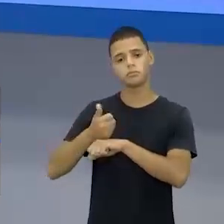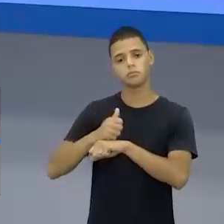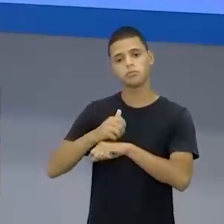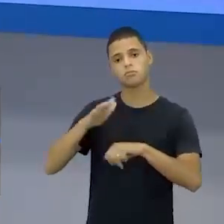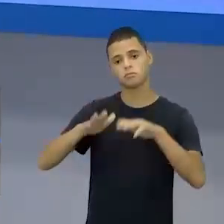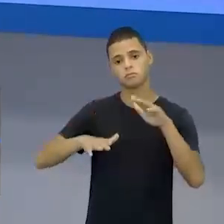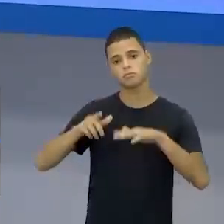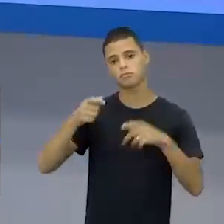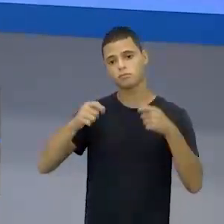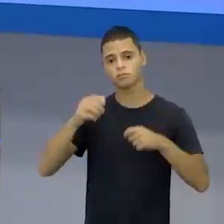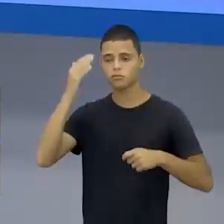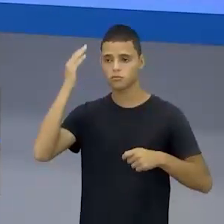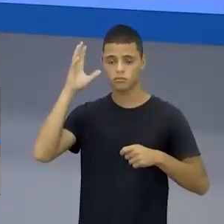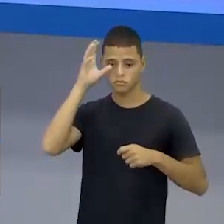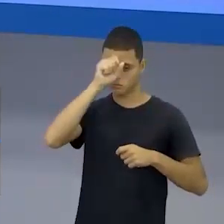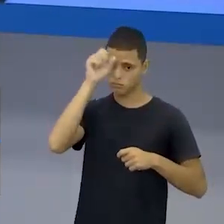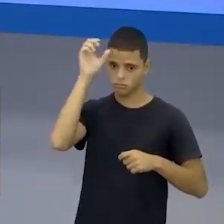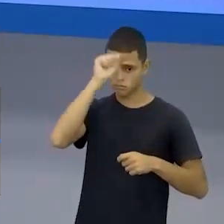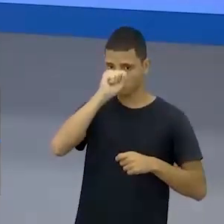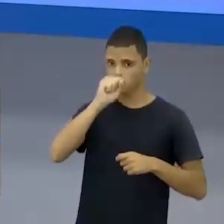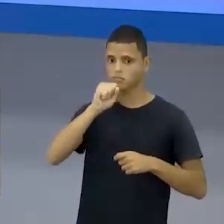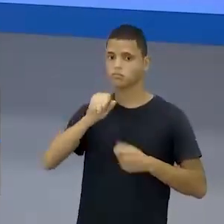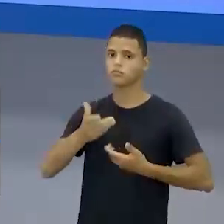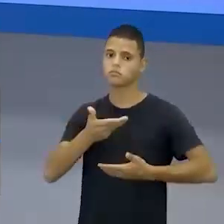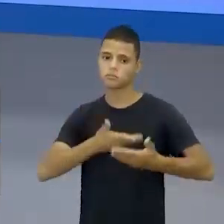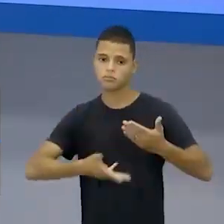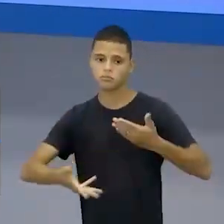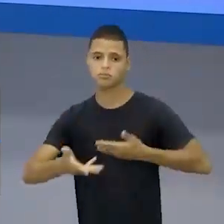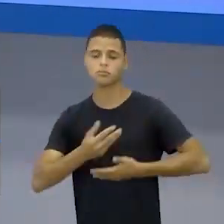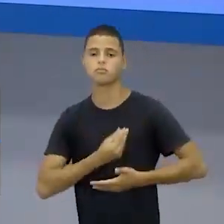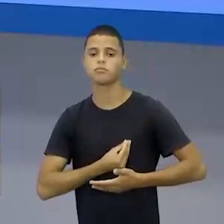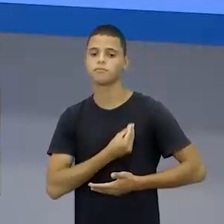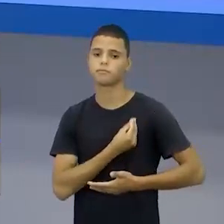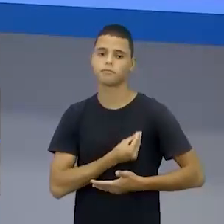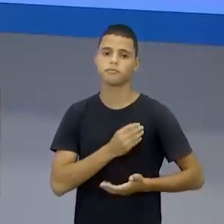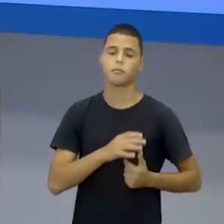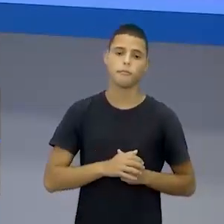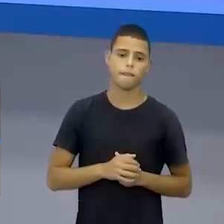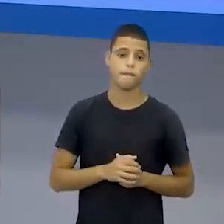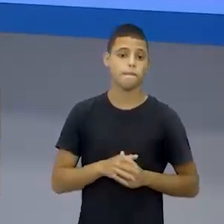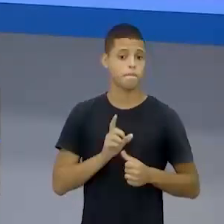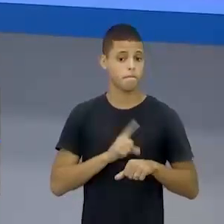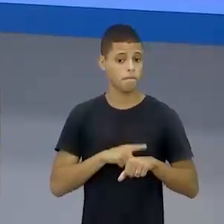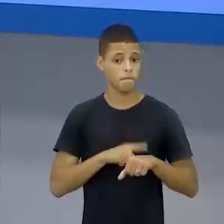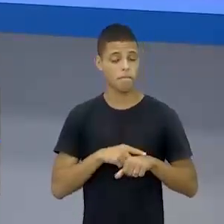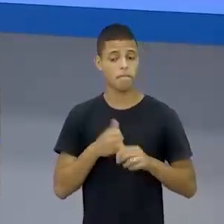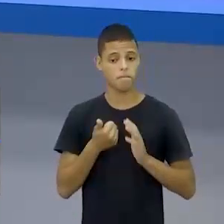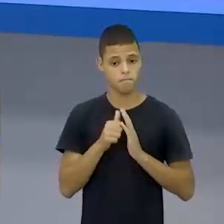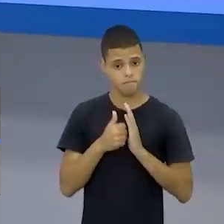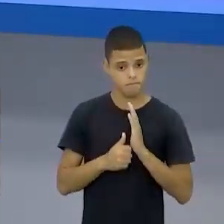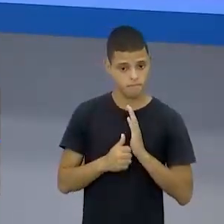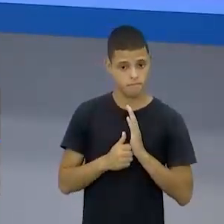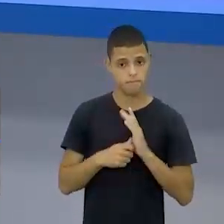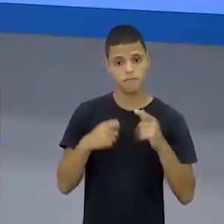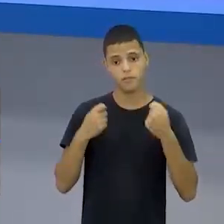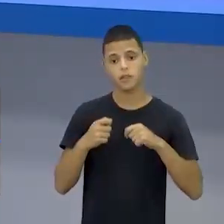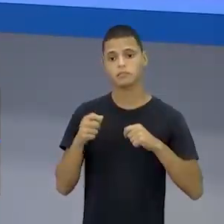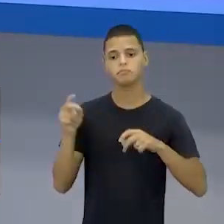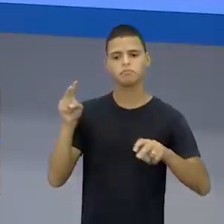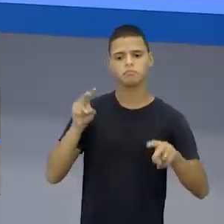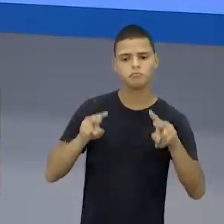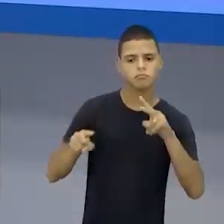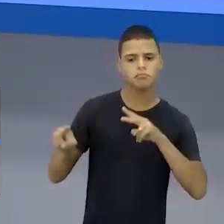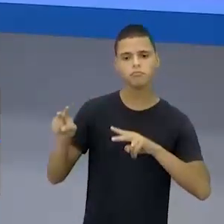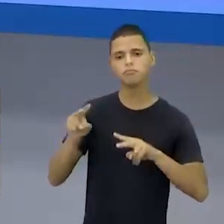aprender a lidar com, né, conviver com as pessoas. Então, no fato de avaliar, você tem que saber, na hora que você está sendo o avaliador, você tem que ter esse olhar,